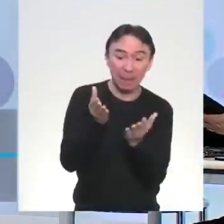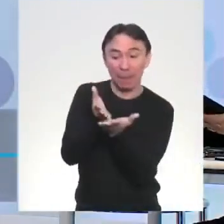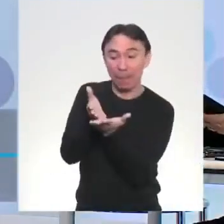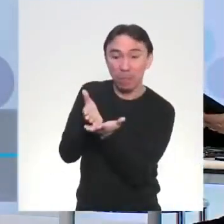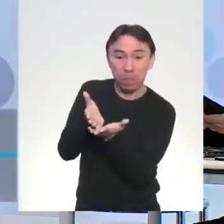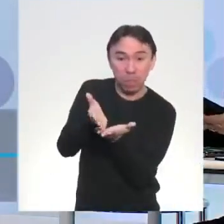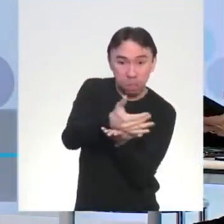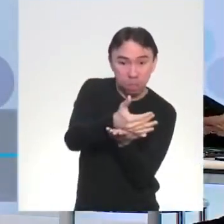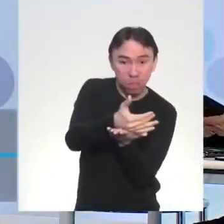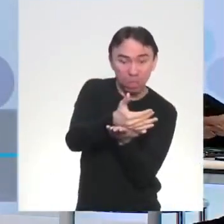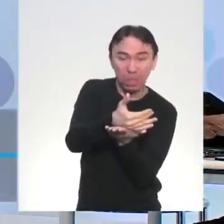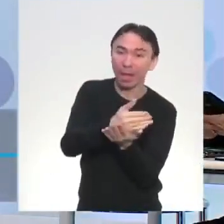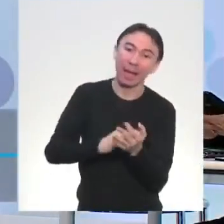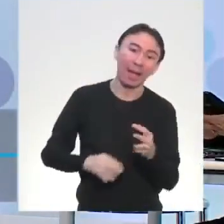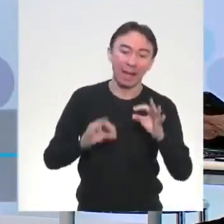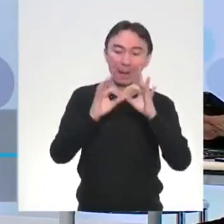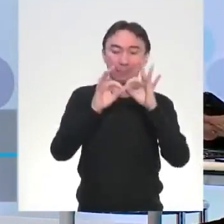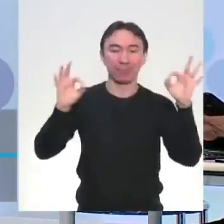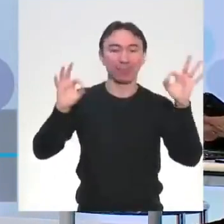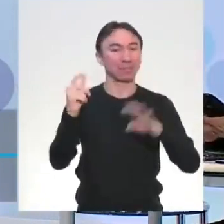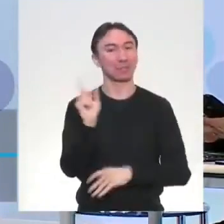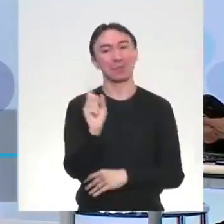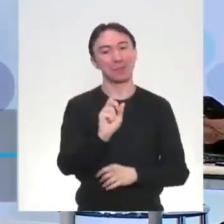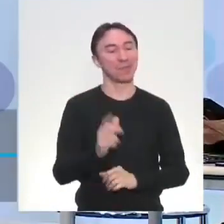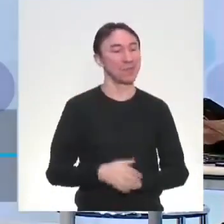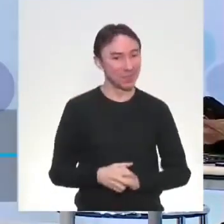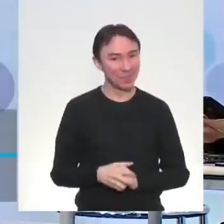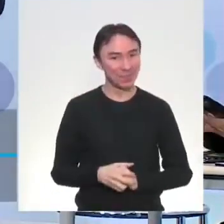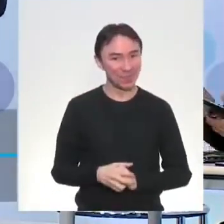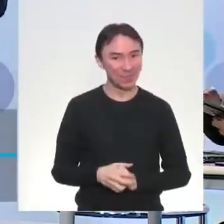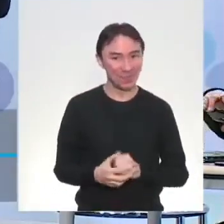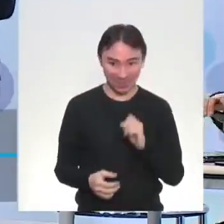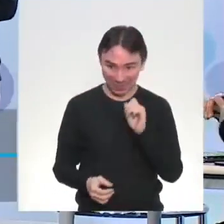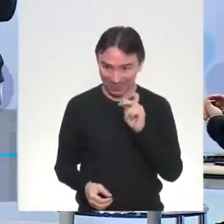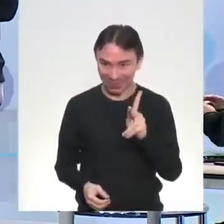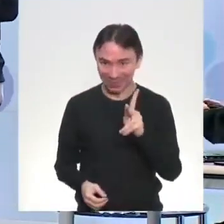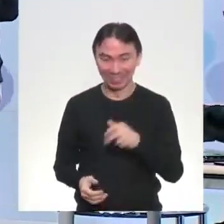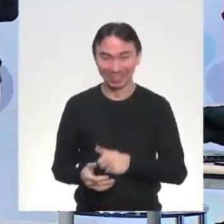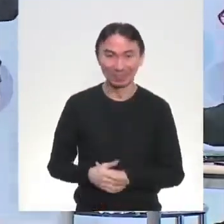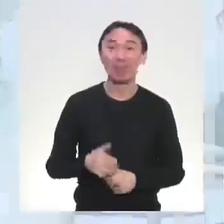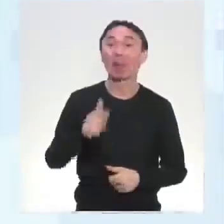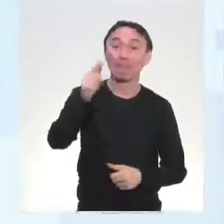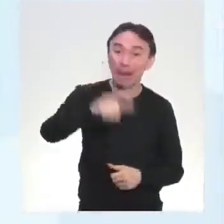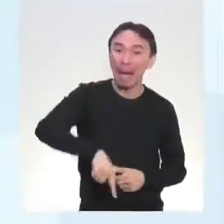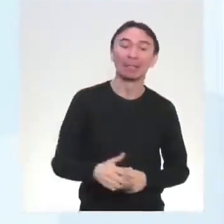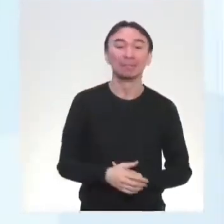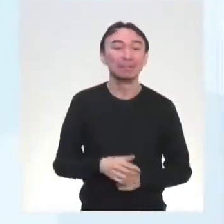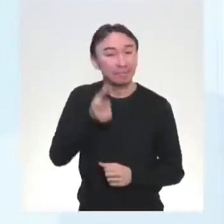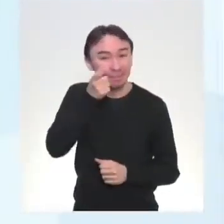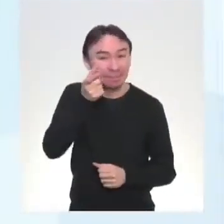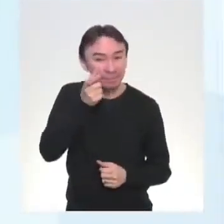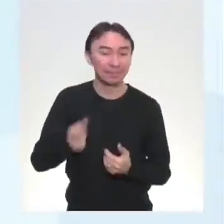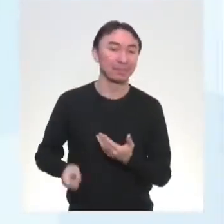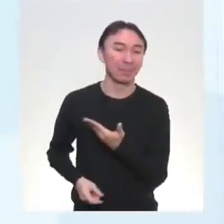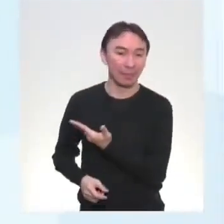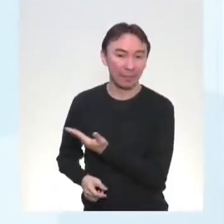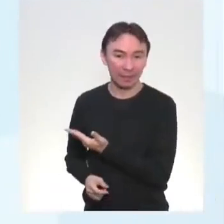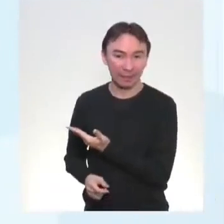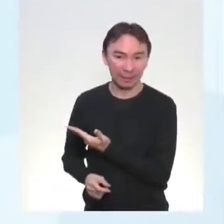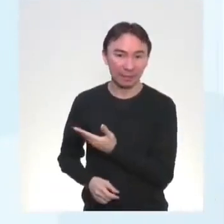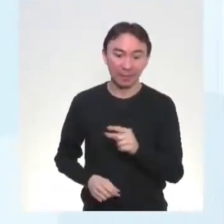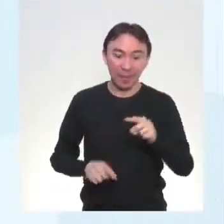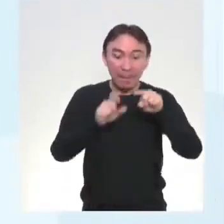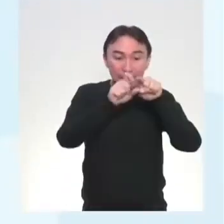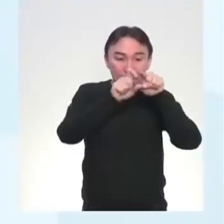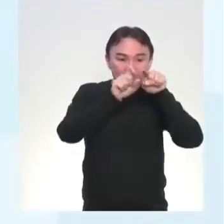tem a palavrinha pode aí, né? Mais uma coisinha interessante, ó. Se a quantidade de pontos é